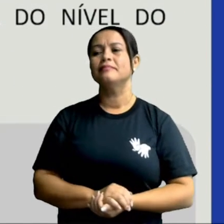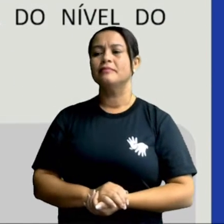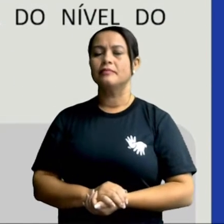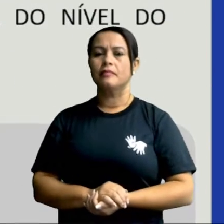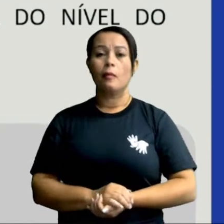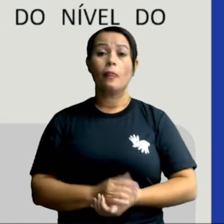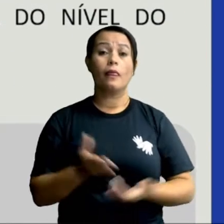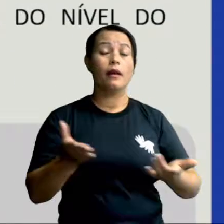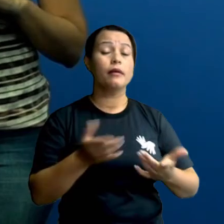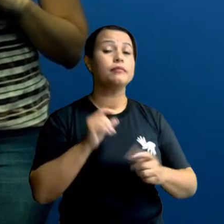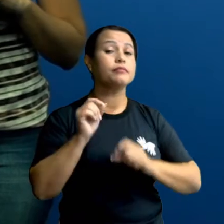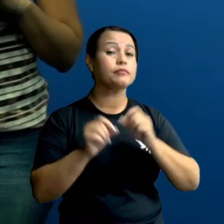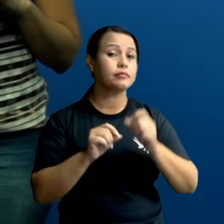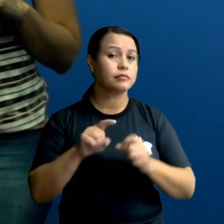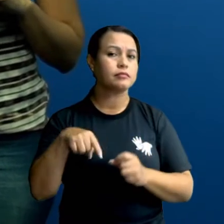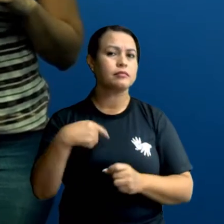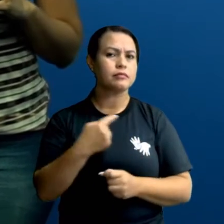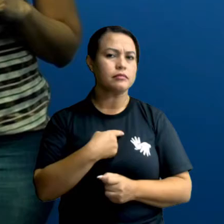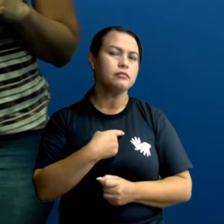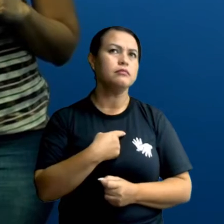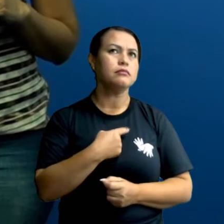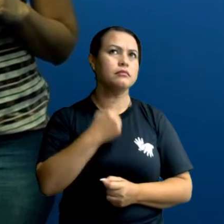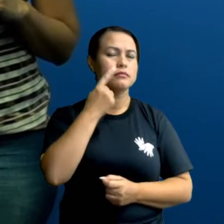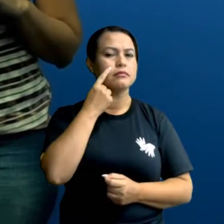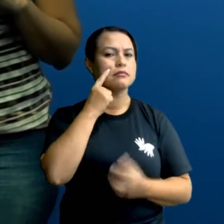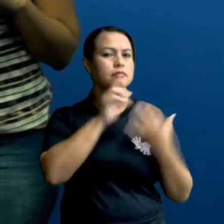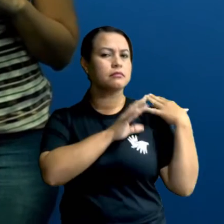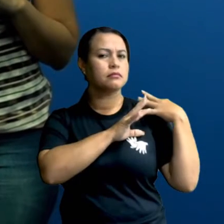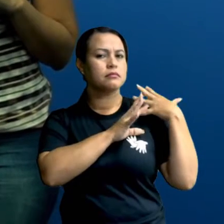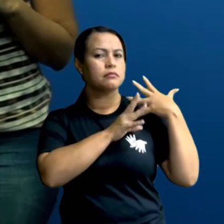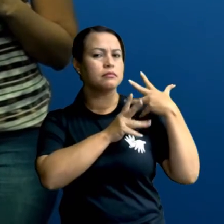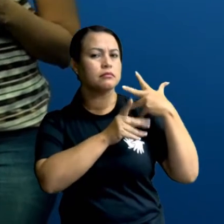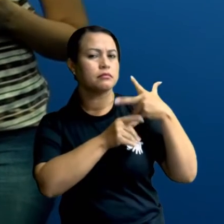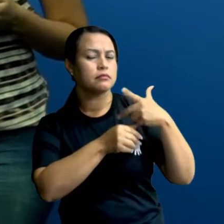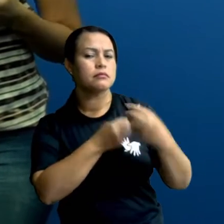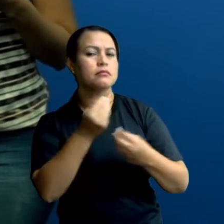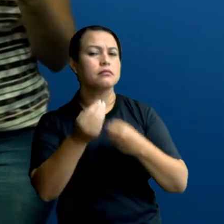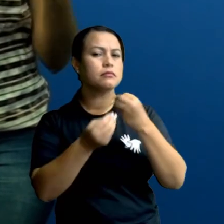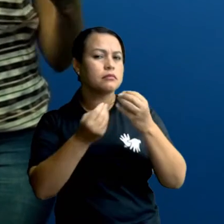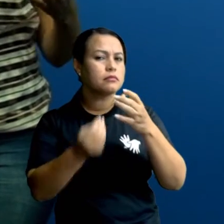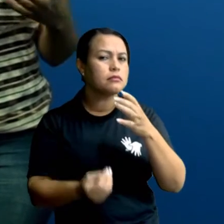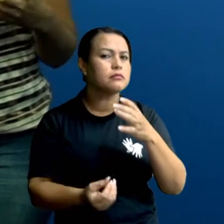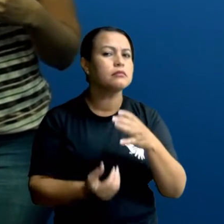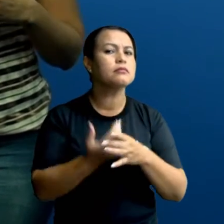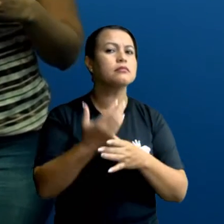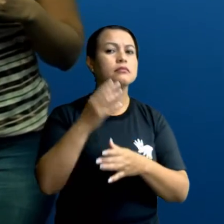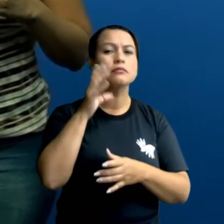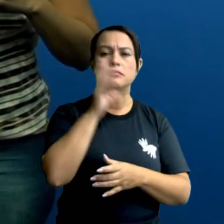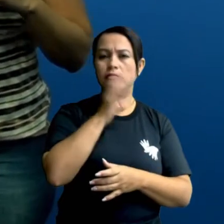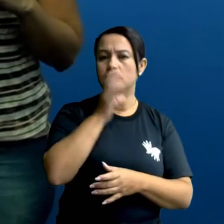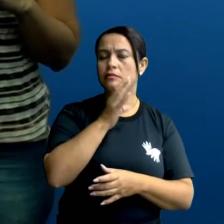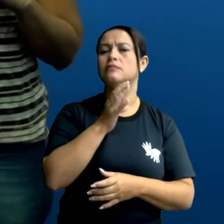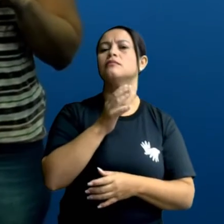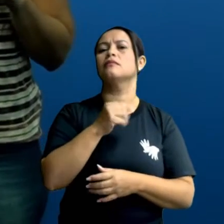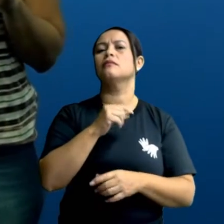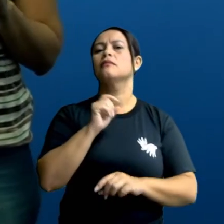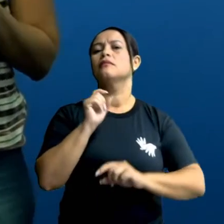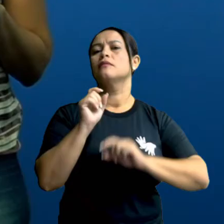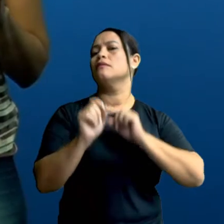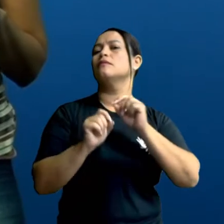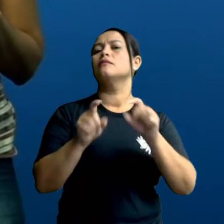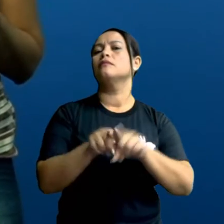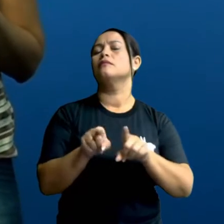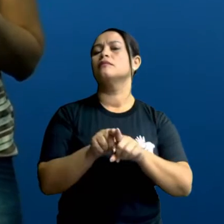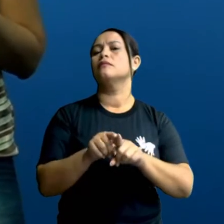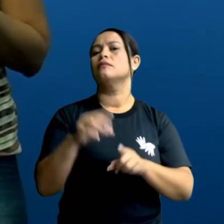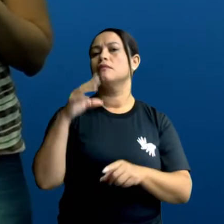Vamos agora, minha gente, a gente fez essa retomada sobre como surgiu, bem rápido, né, de uma forma bem